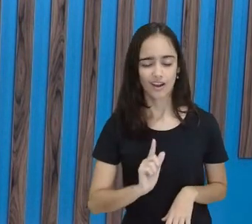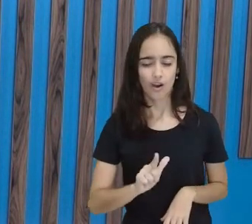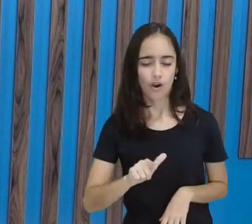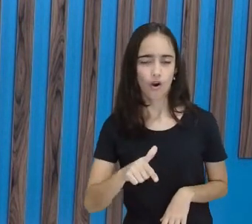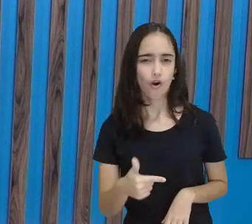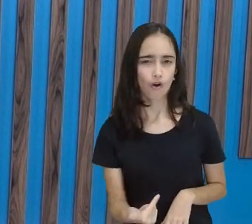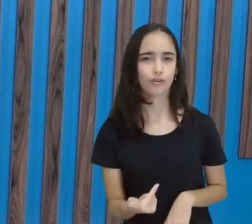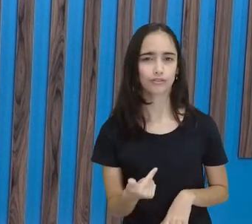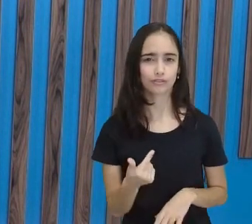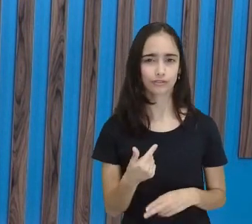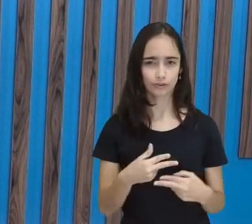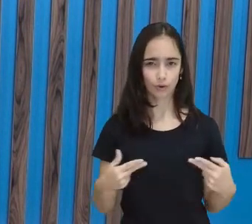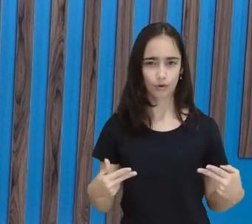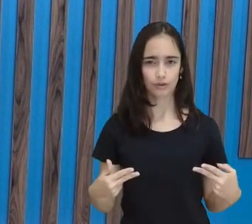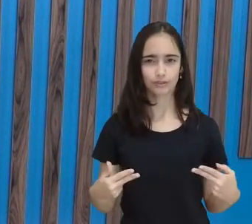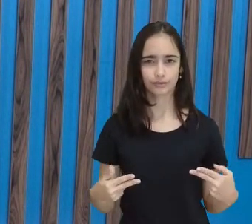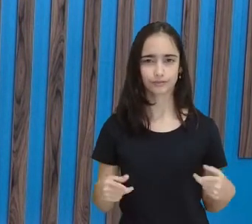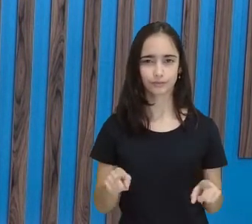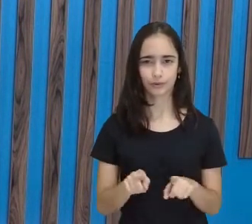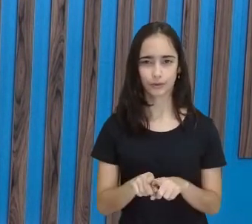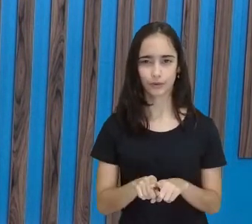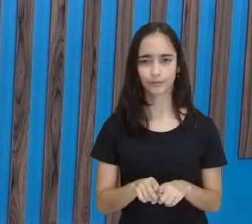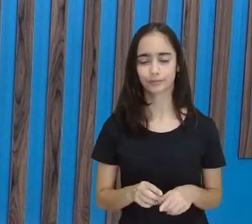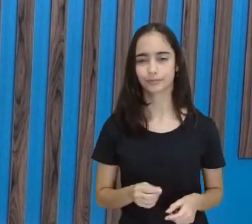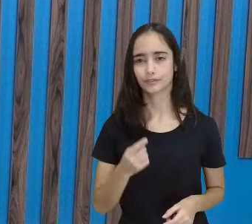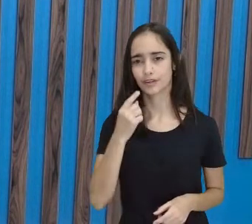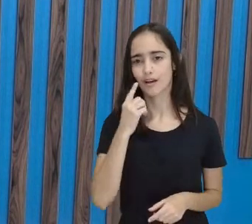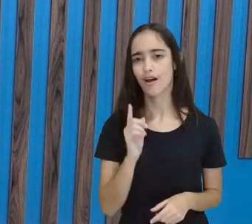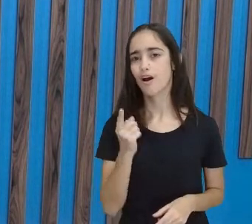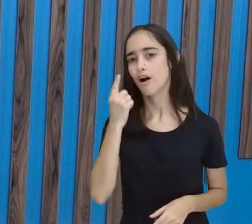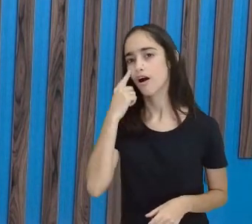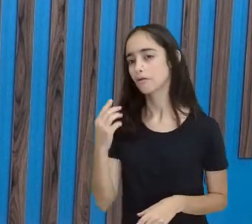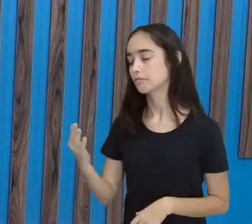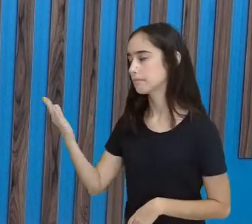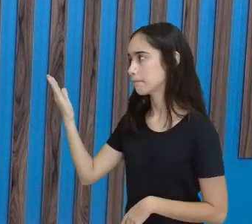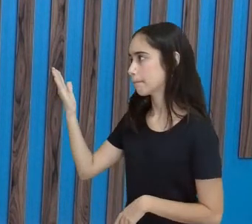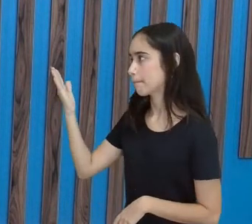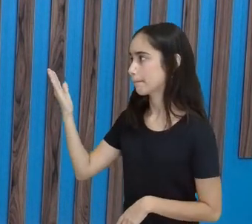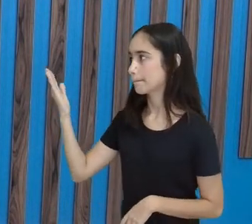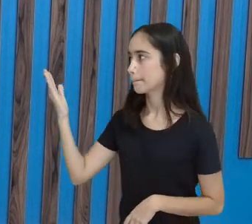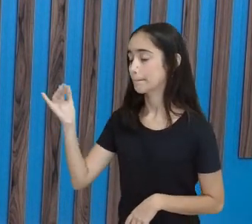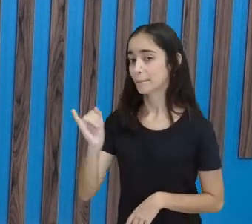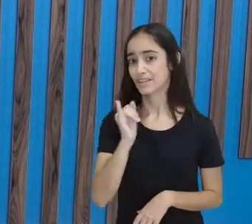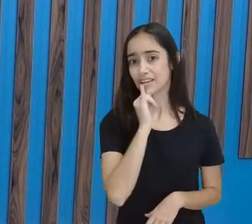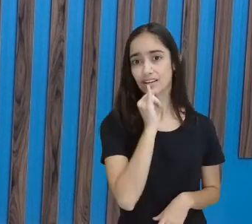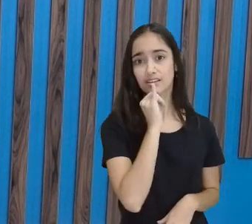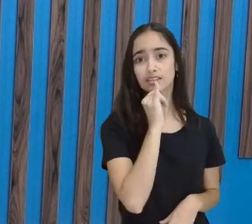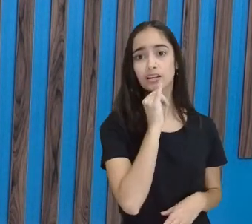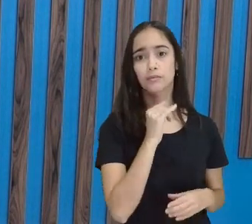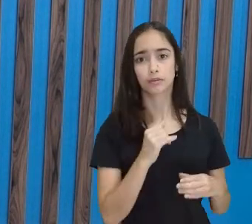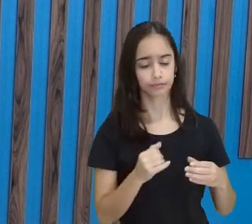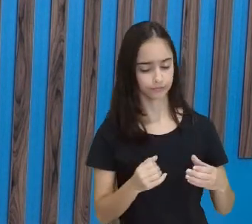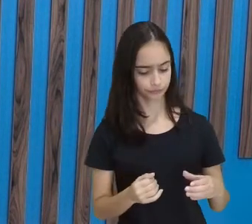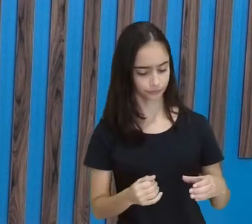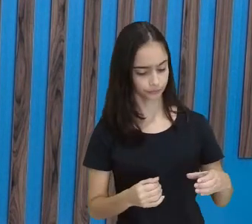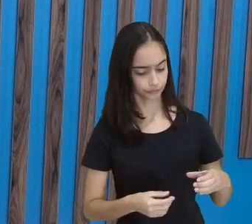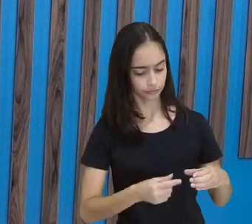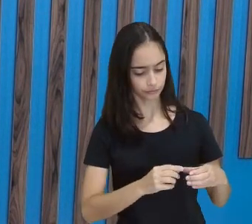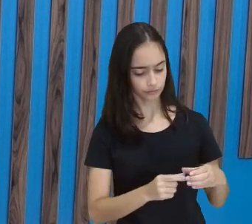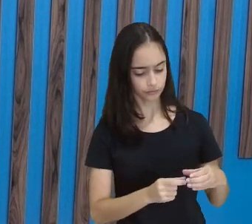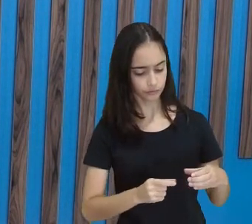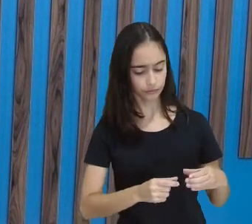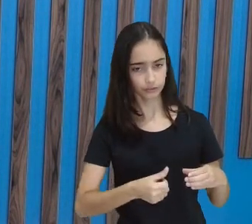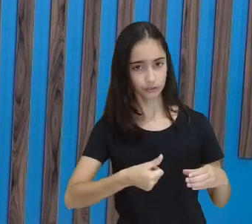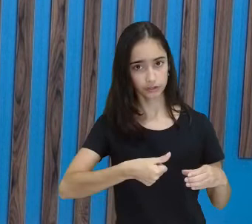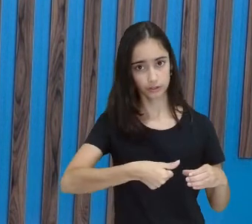também são para medir algo. Por exemplo, esse equipamento aqui para medir, por exemplo, a glicemia, né?